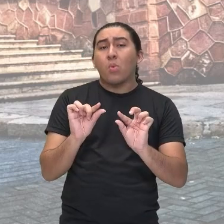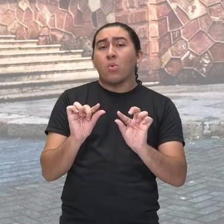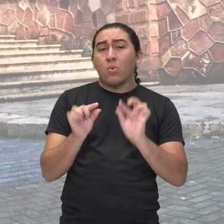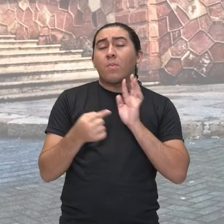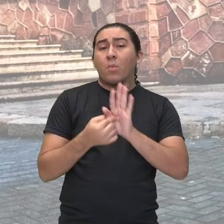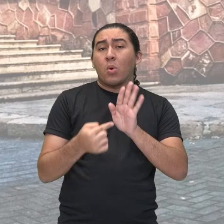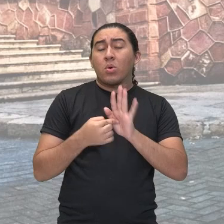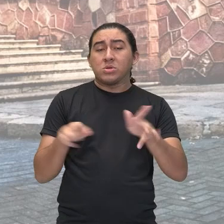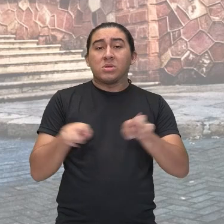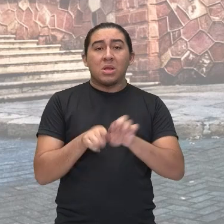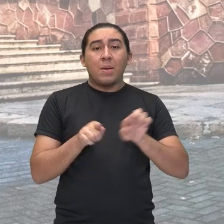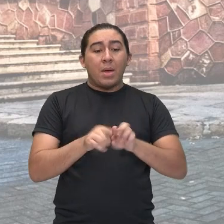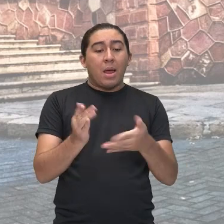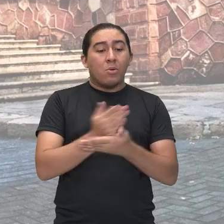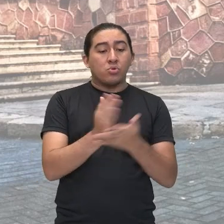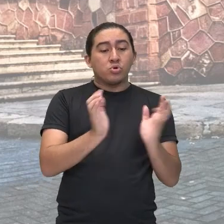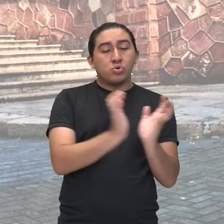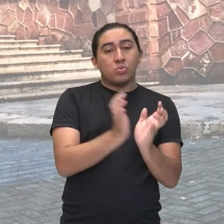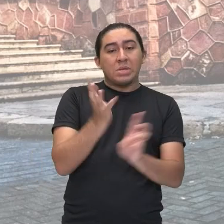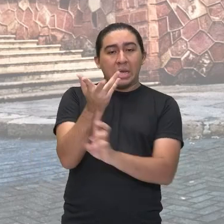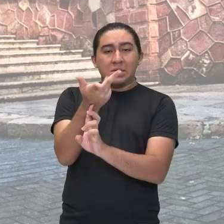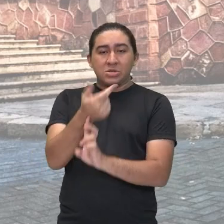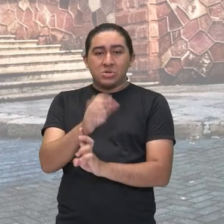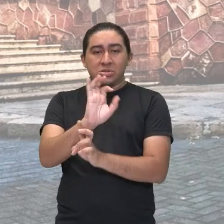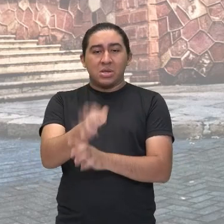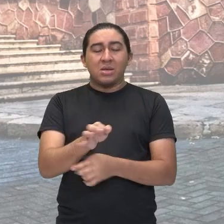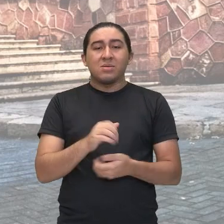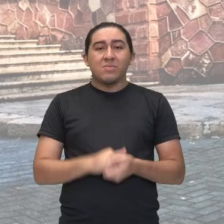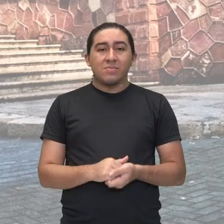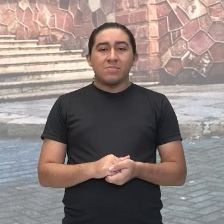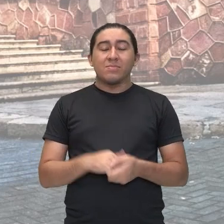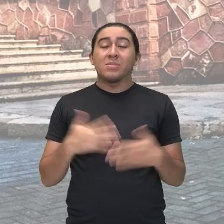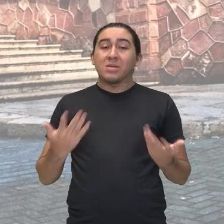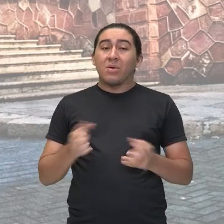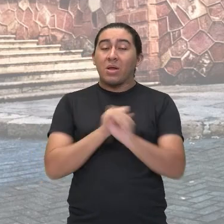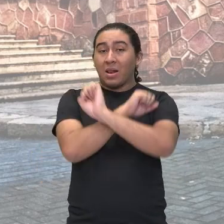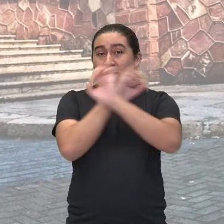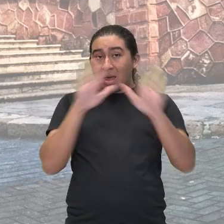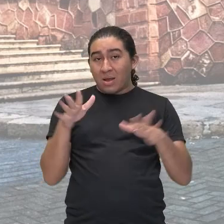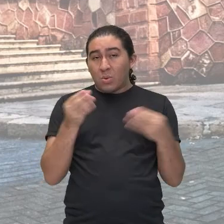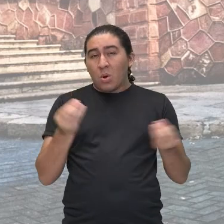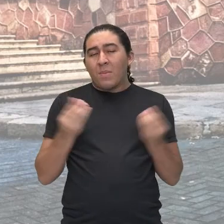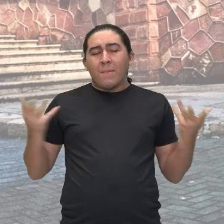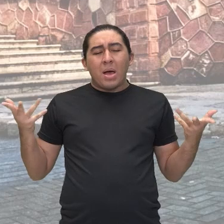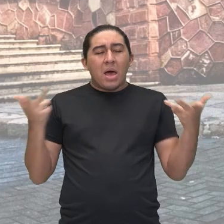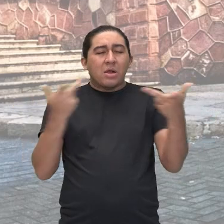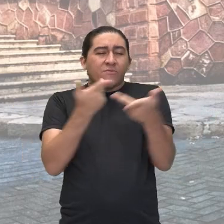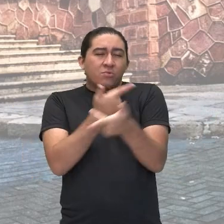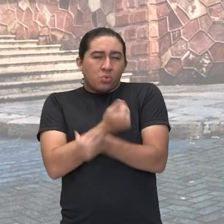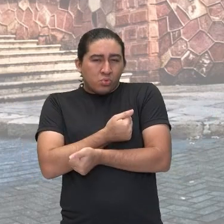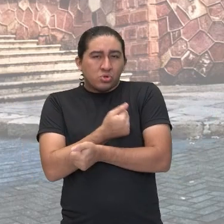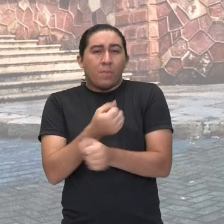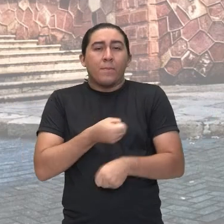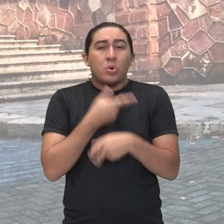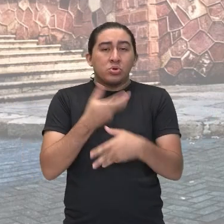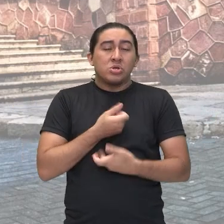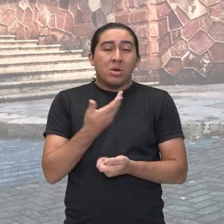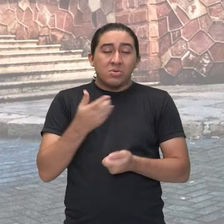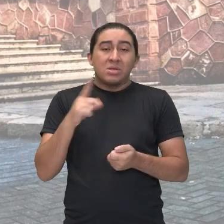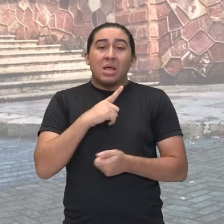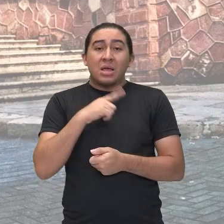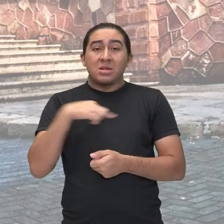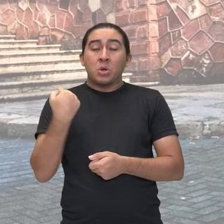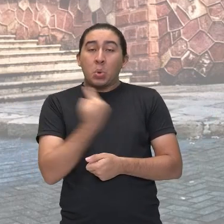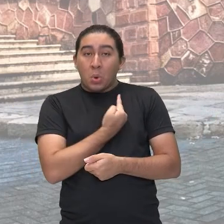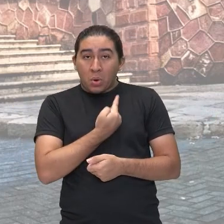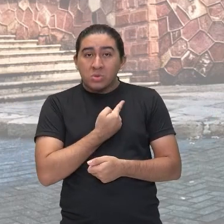mencionamos alguns grupos artísticos, mas já fica clara a riqueza de produção existente no nosso cenário